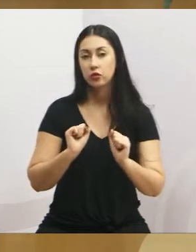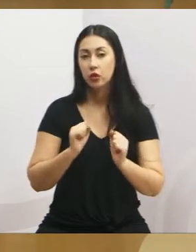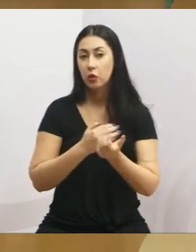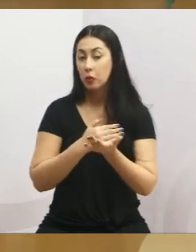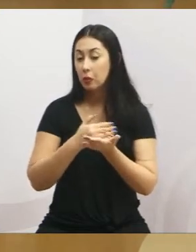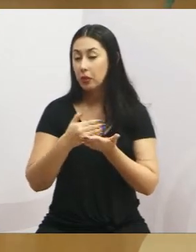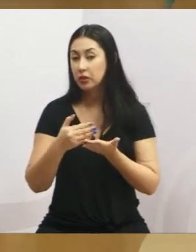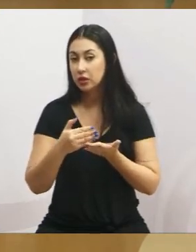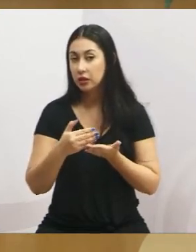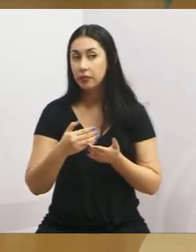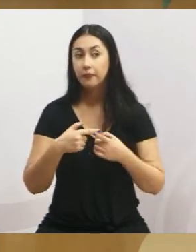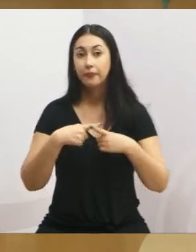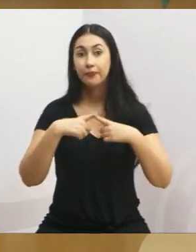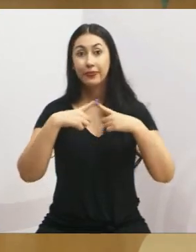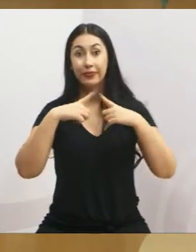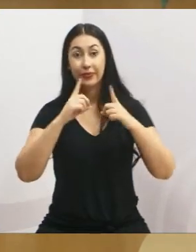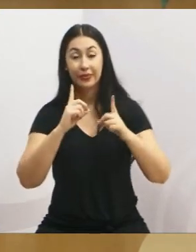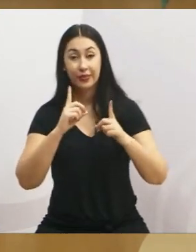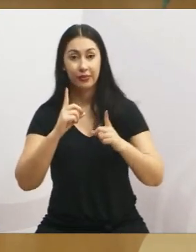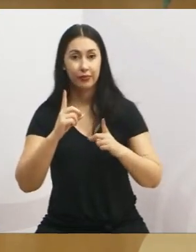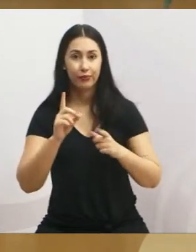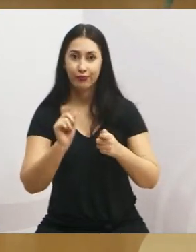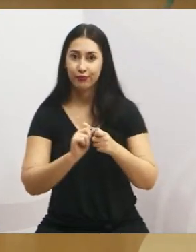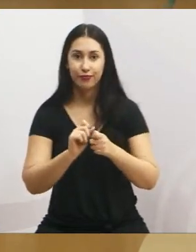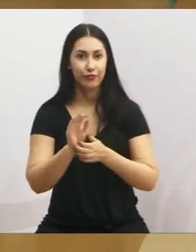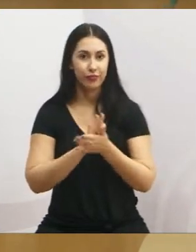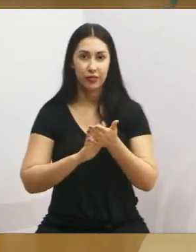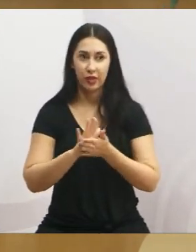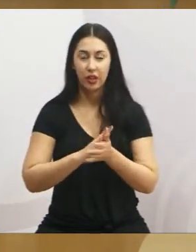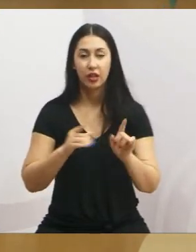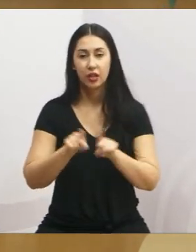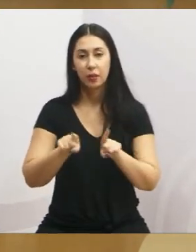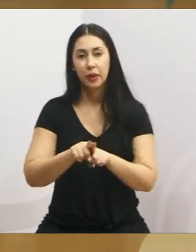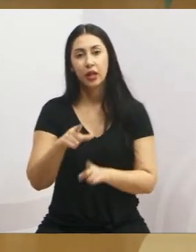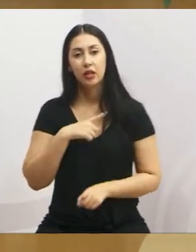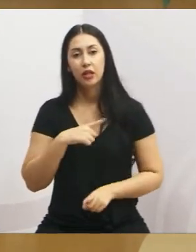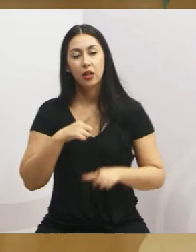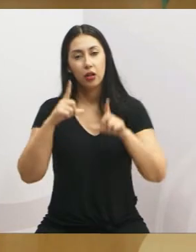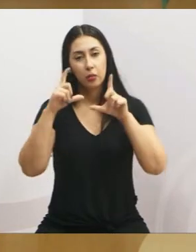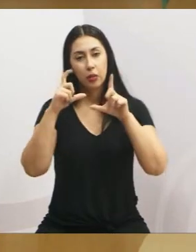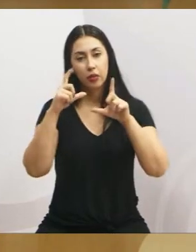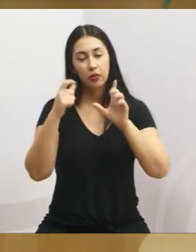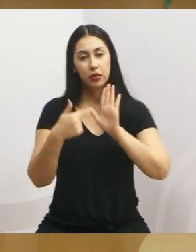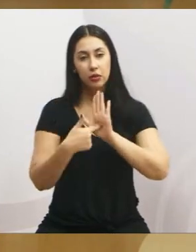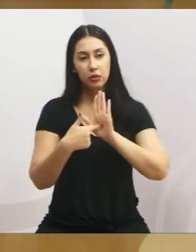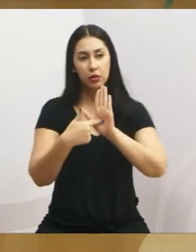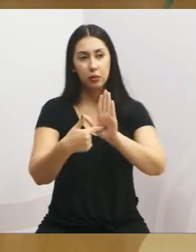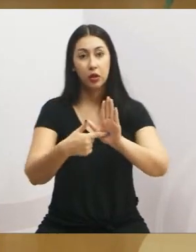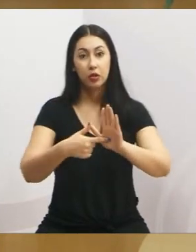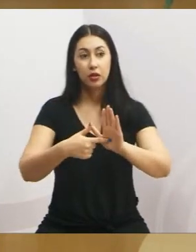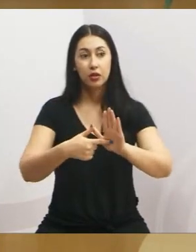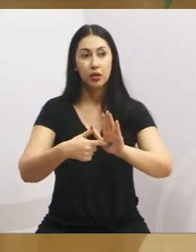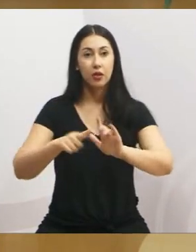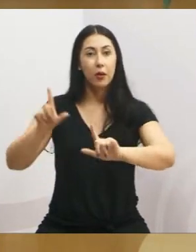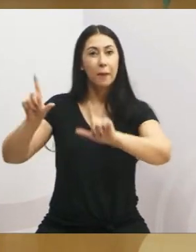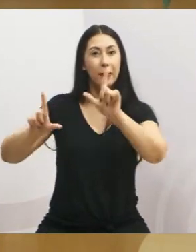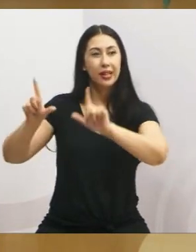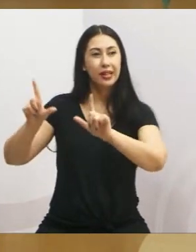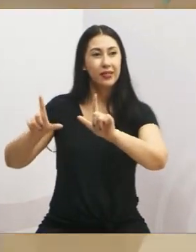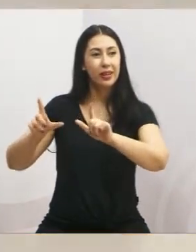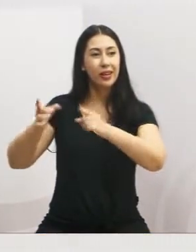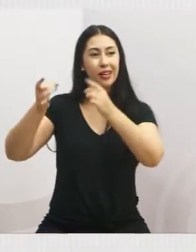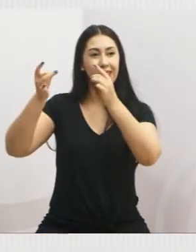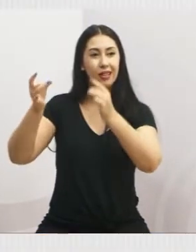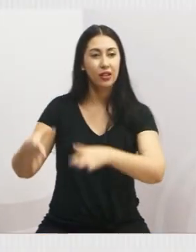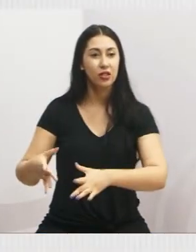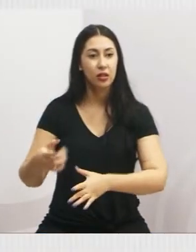iniciar as atividades, mas não foi feito. E tem uma outra foto que mostra aí uma televisão que foi deixada lá